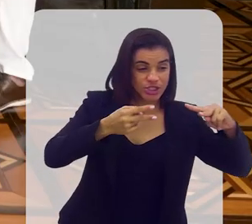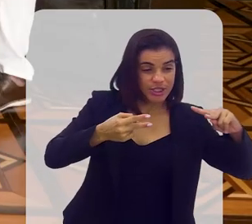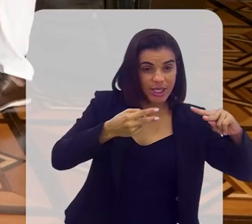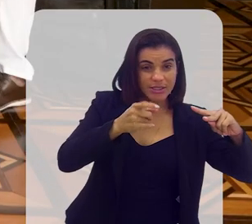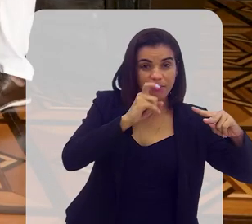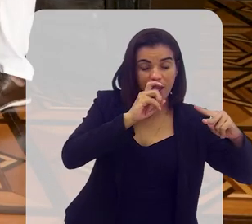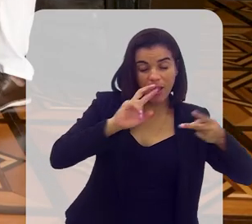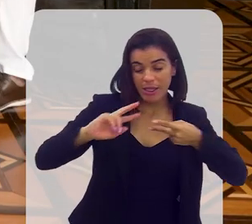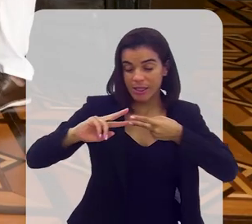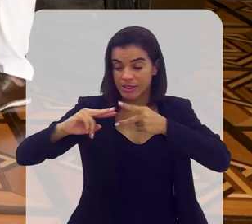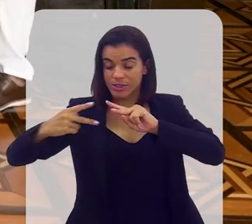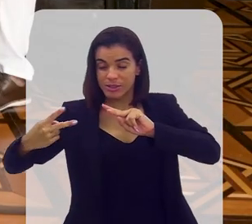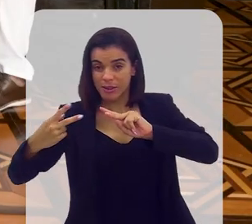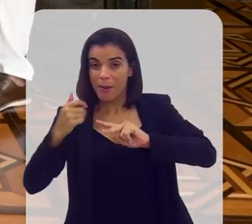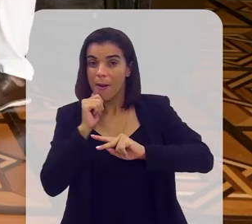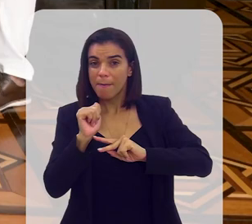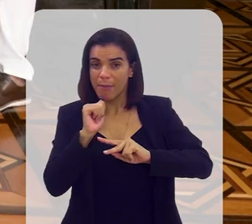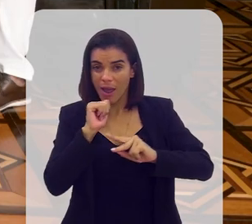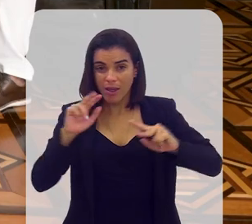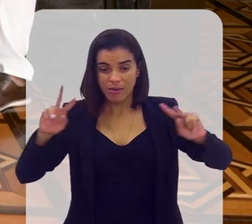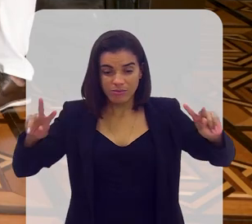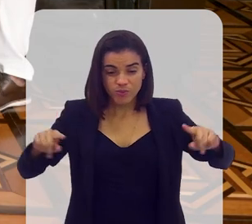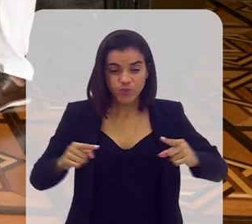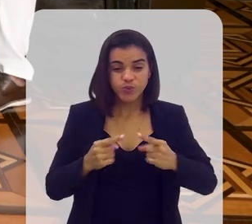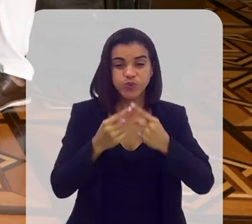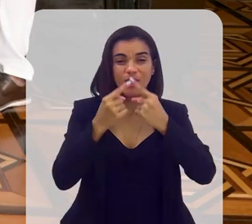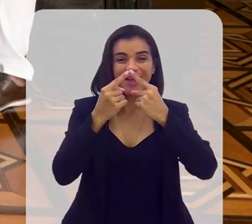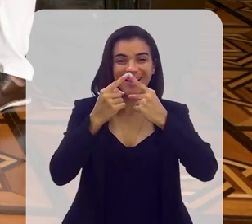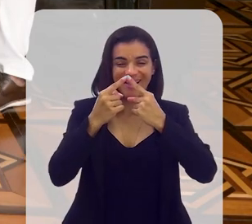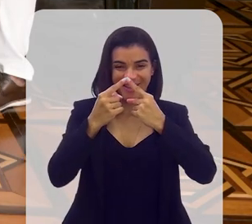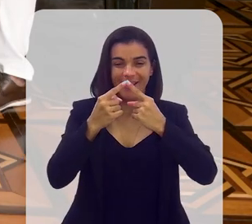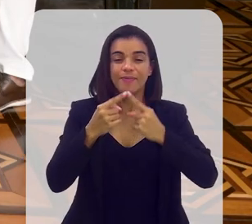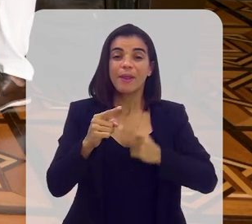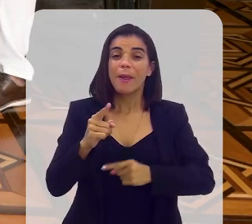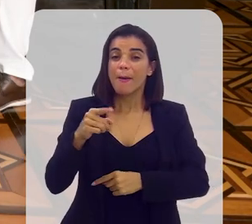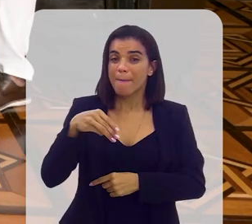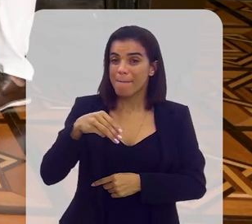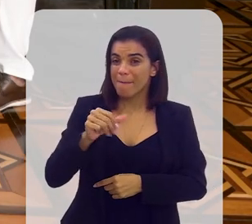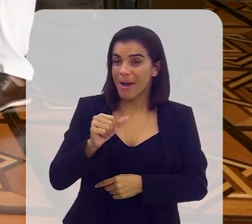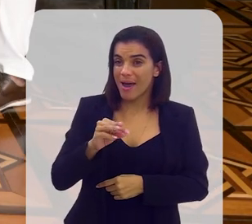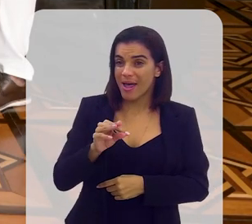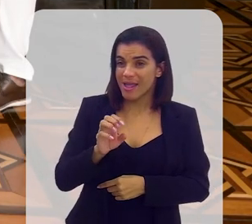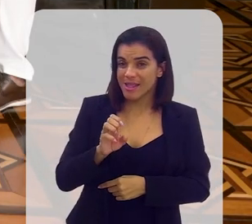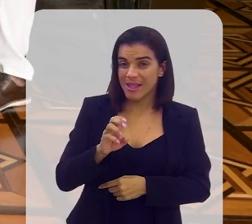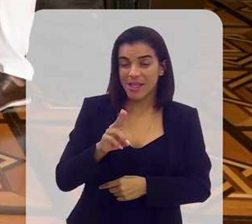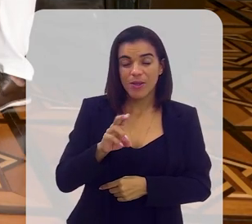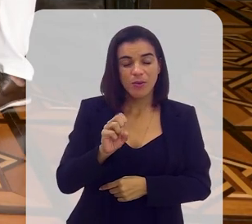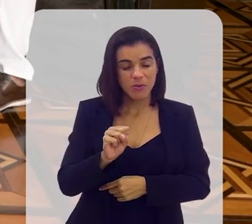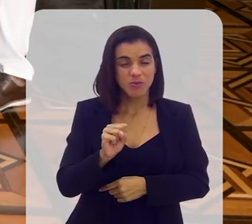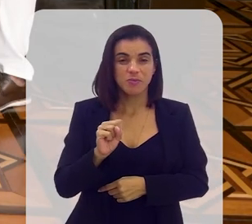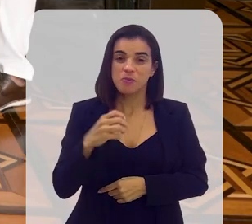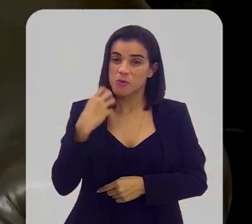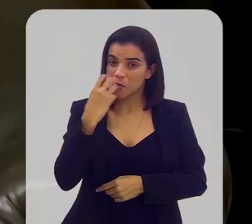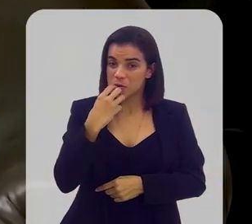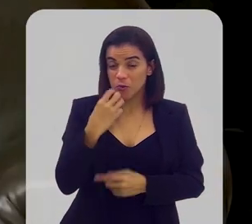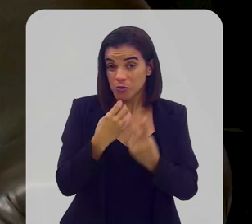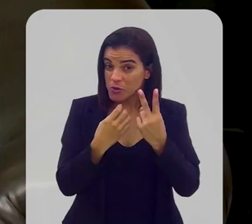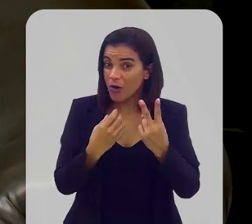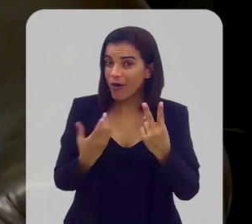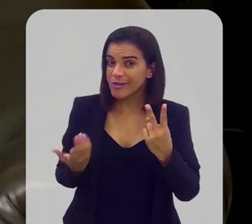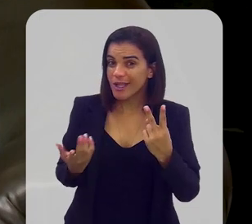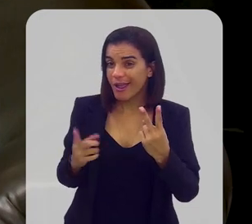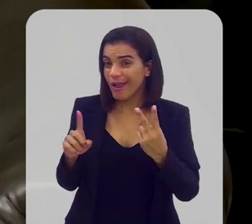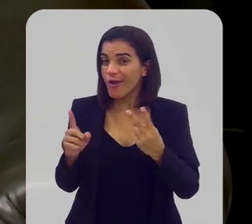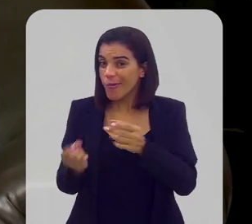seus pais. E certamente os seus filhos caíram nesse traço. Matheus, músico... Hã? Isso, para a glória de Deus, os dois músicos,